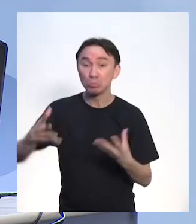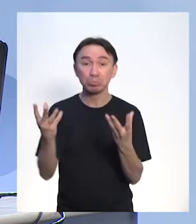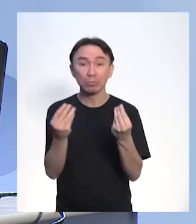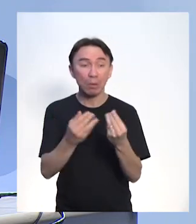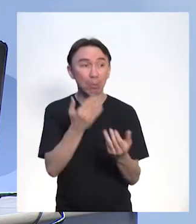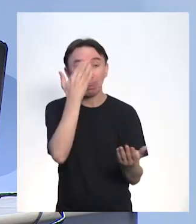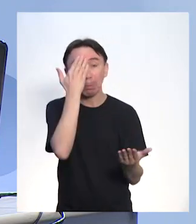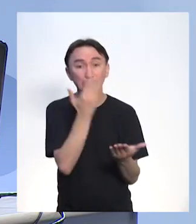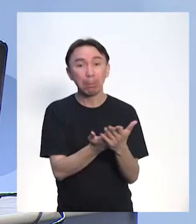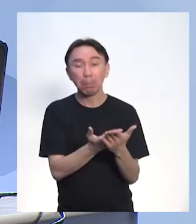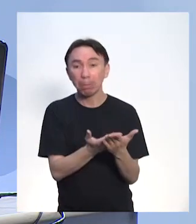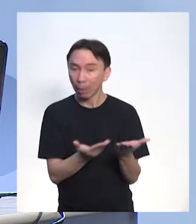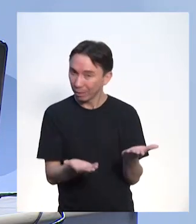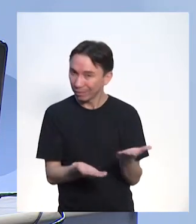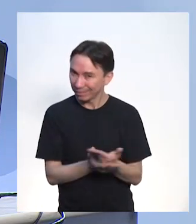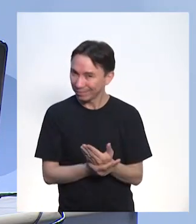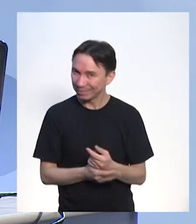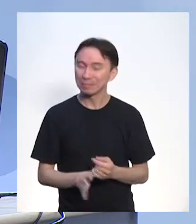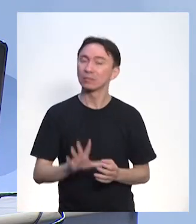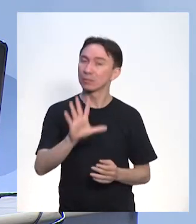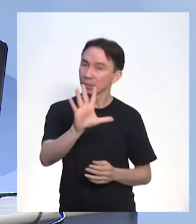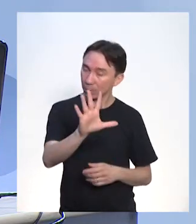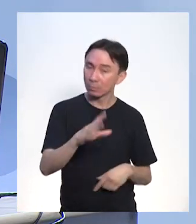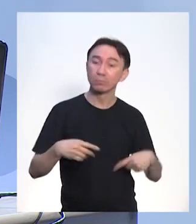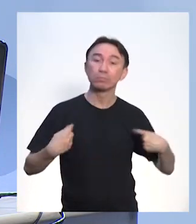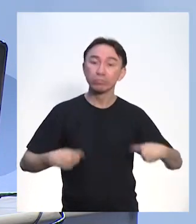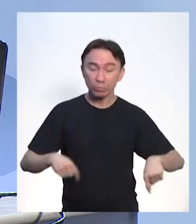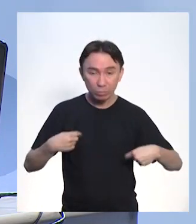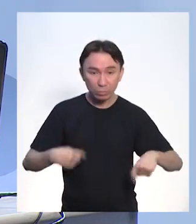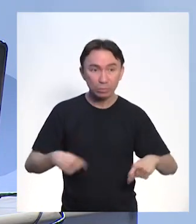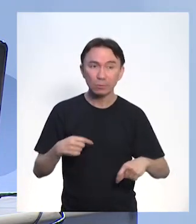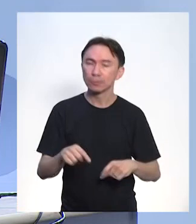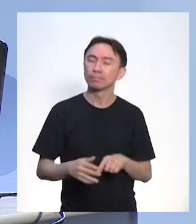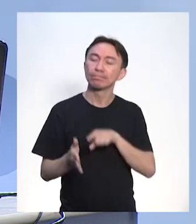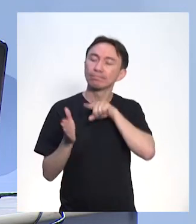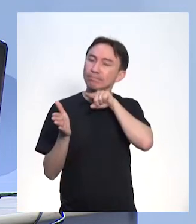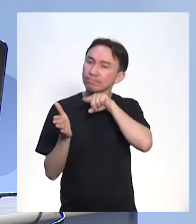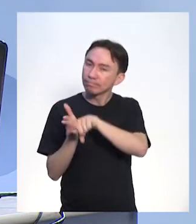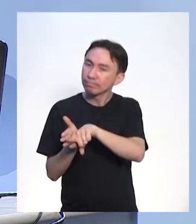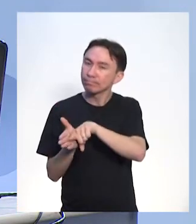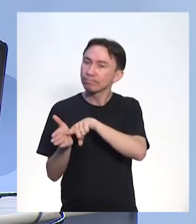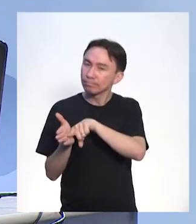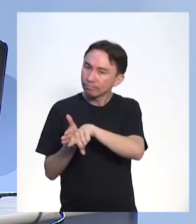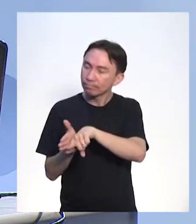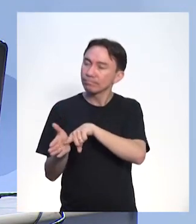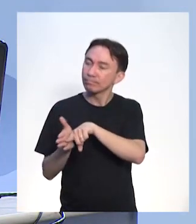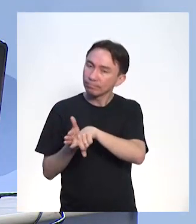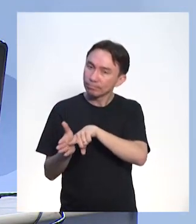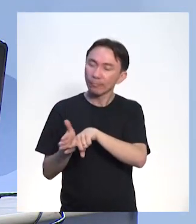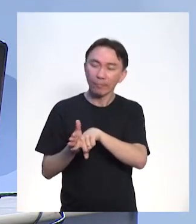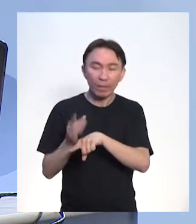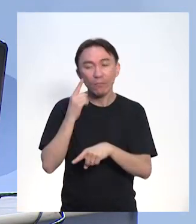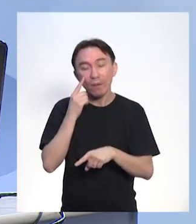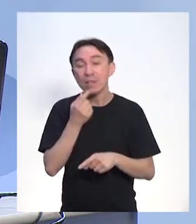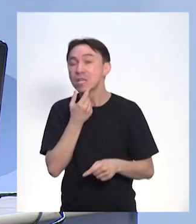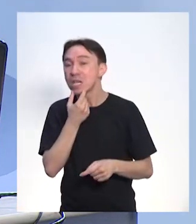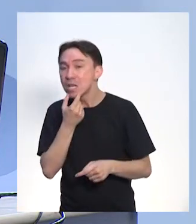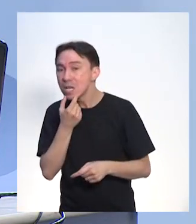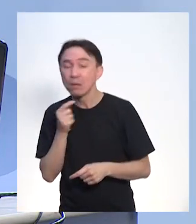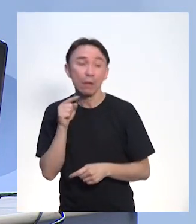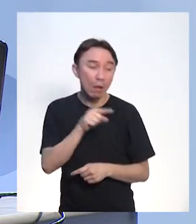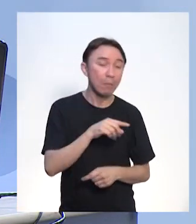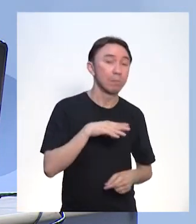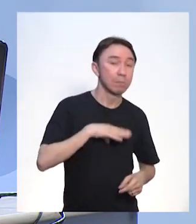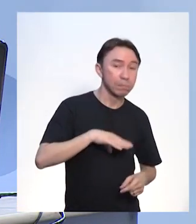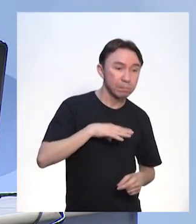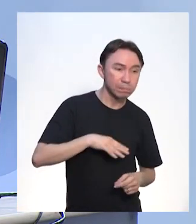pensamento crítico de pesquisar sempre, de ler bastante. Então, leia em inglês, leia em português, que aí vocês vão